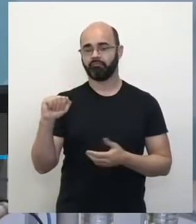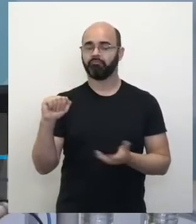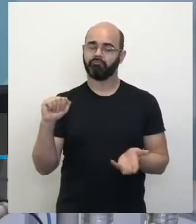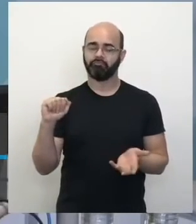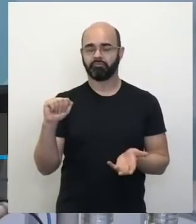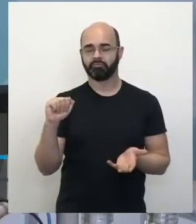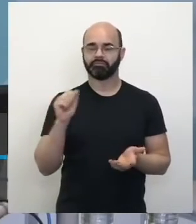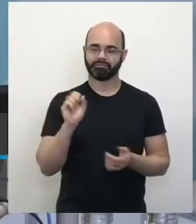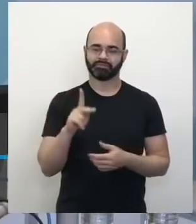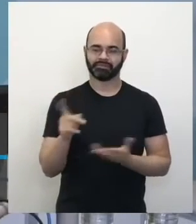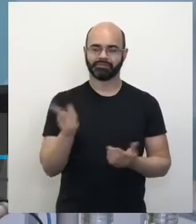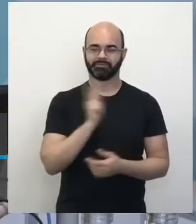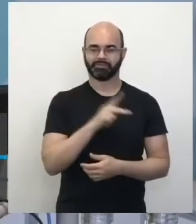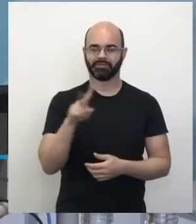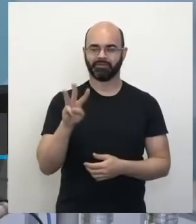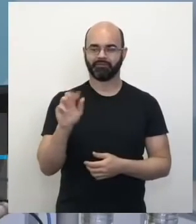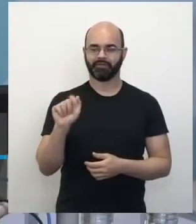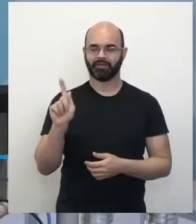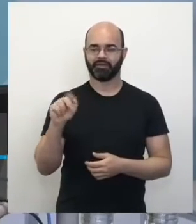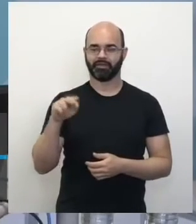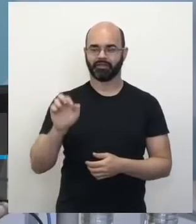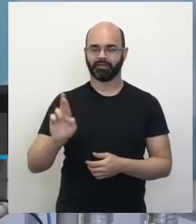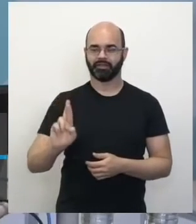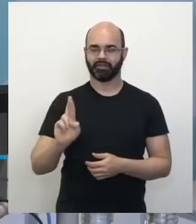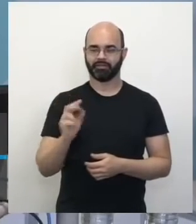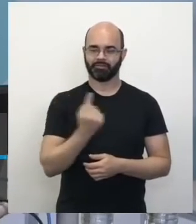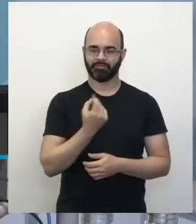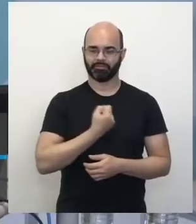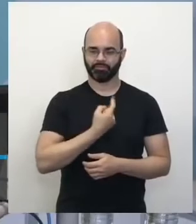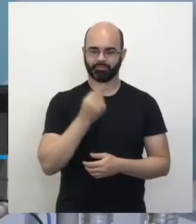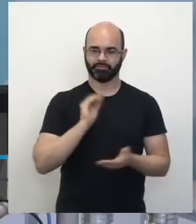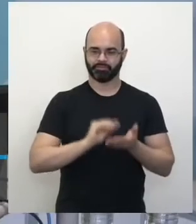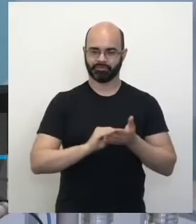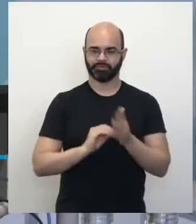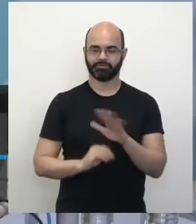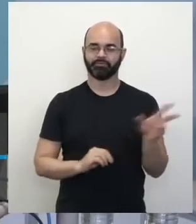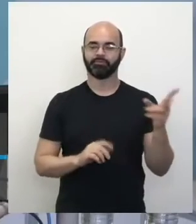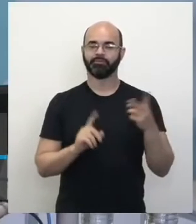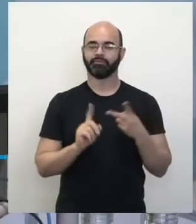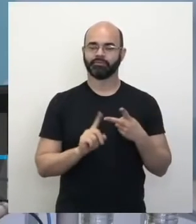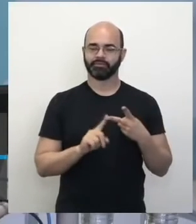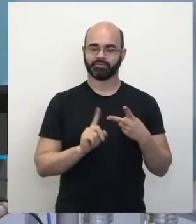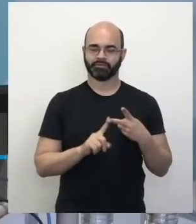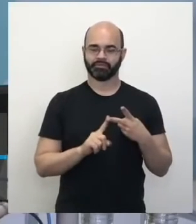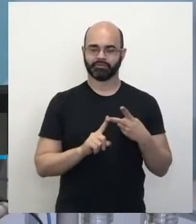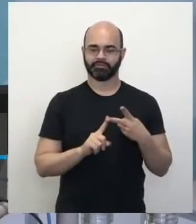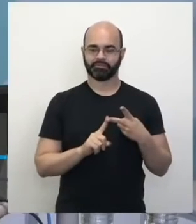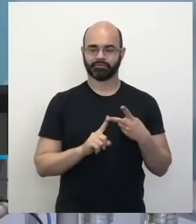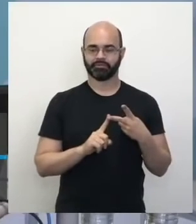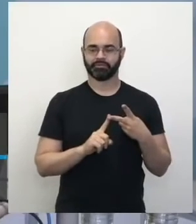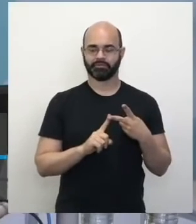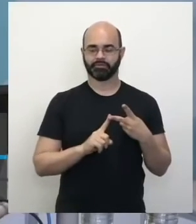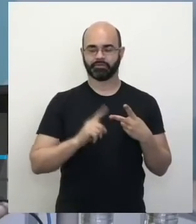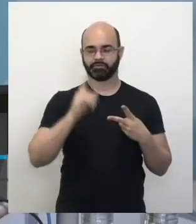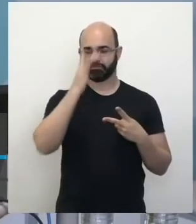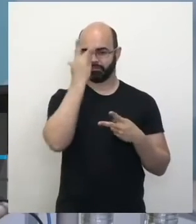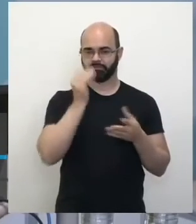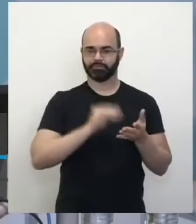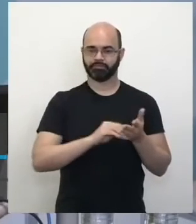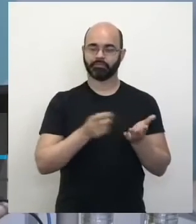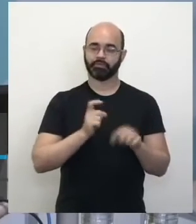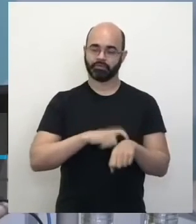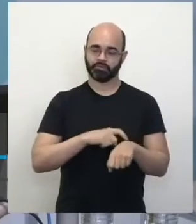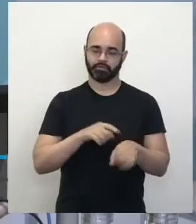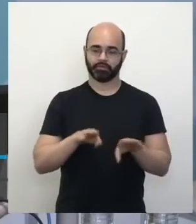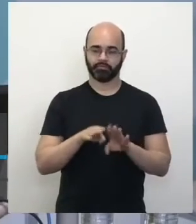aqui, por exemplo, o professor Wagner colocando da primeira. Na segunda ali, ó, muitos colocando, né, também a questão do tempo,